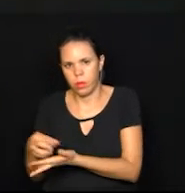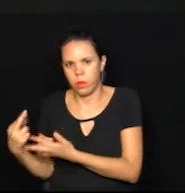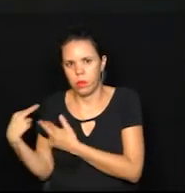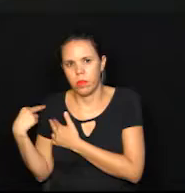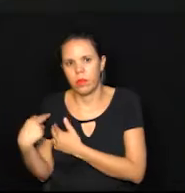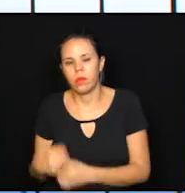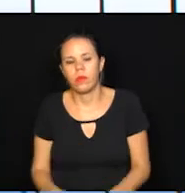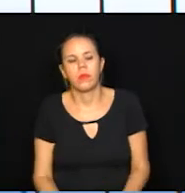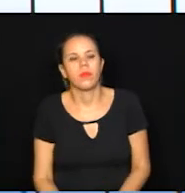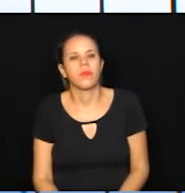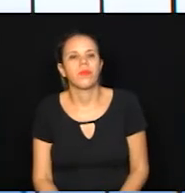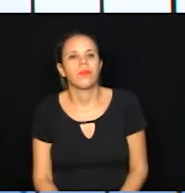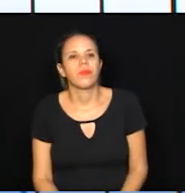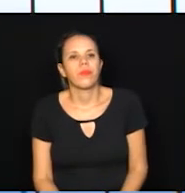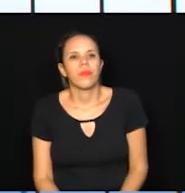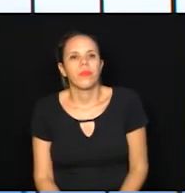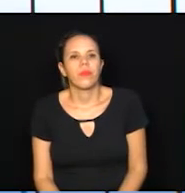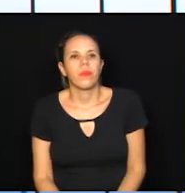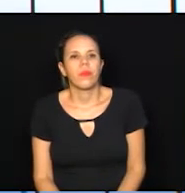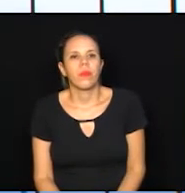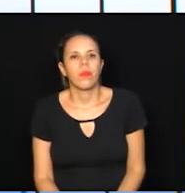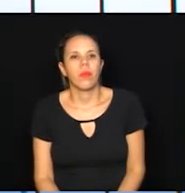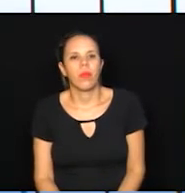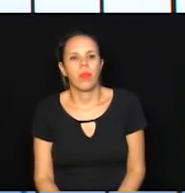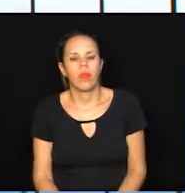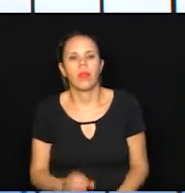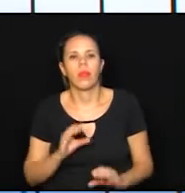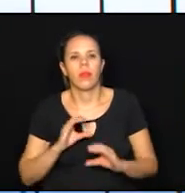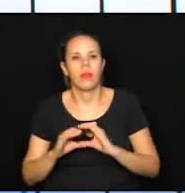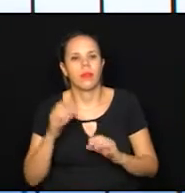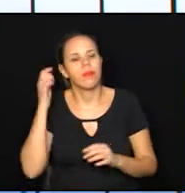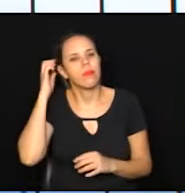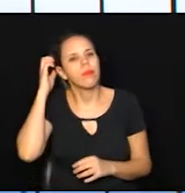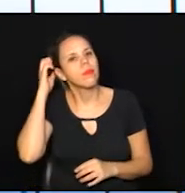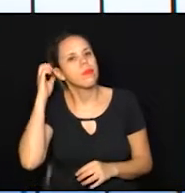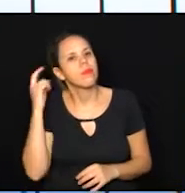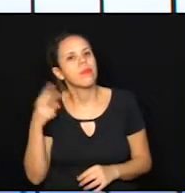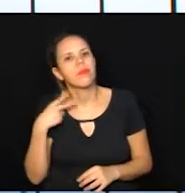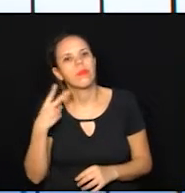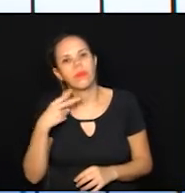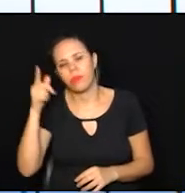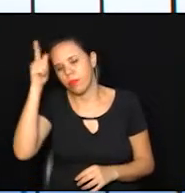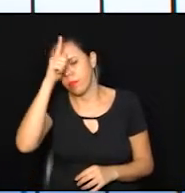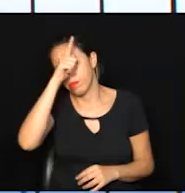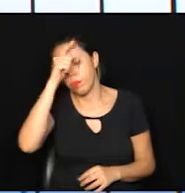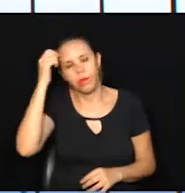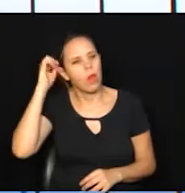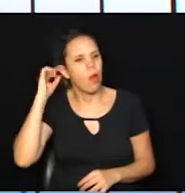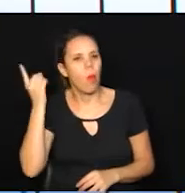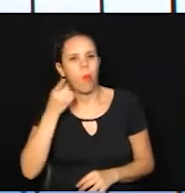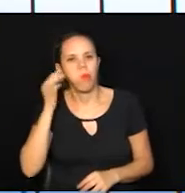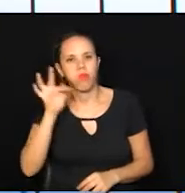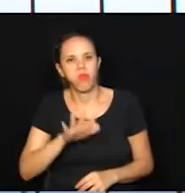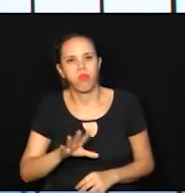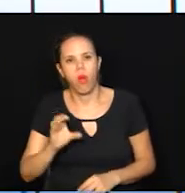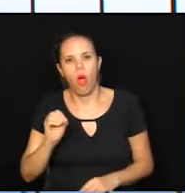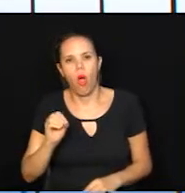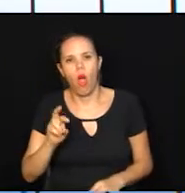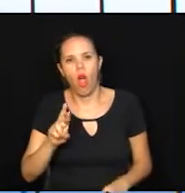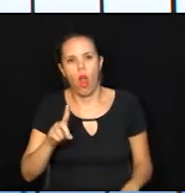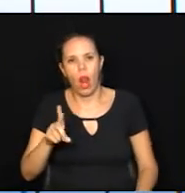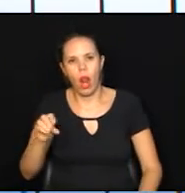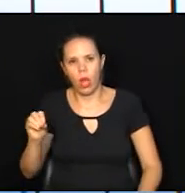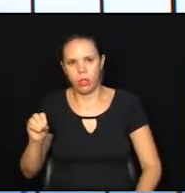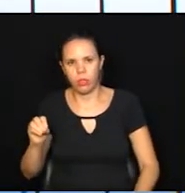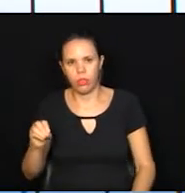competentes. E por intermédio do vereador Gustavo Petri e do deputado federal Orlando Silva,